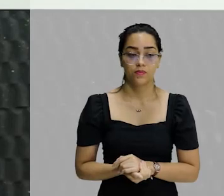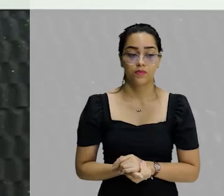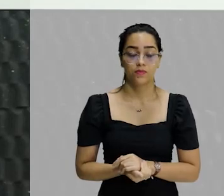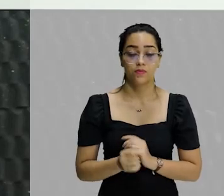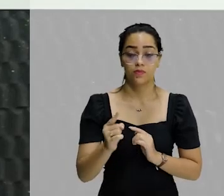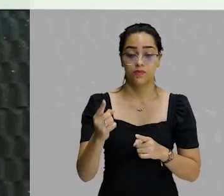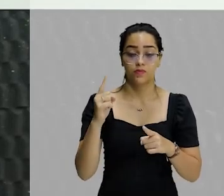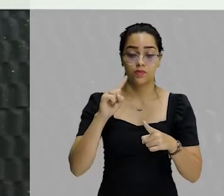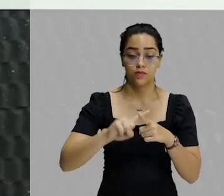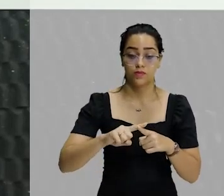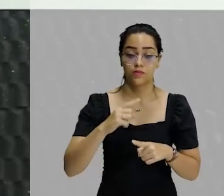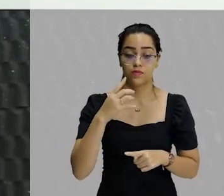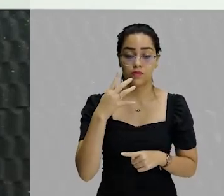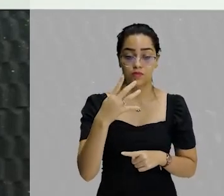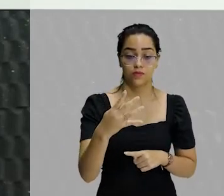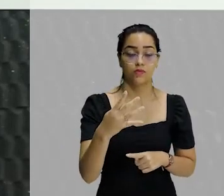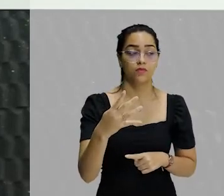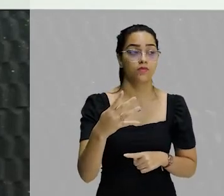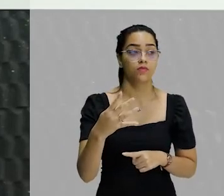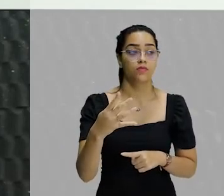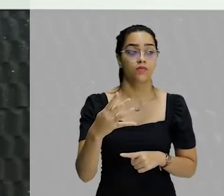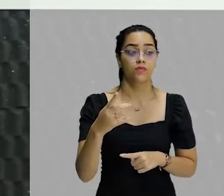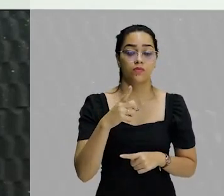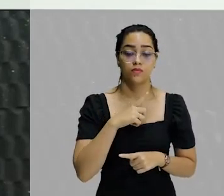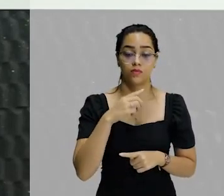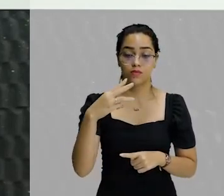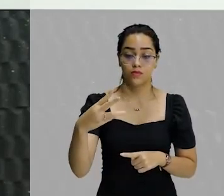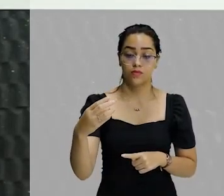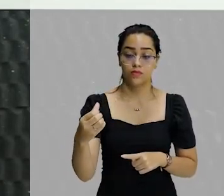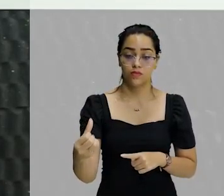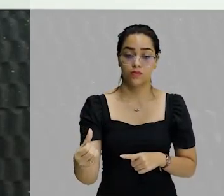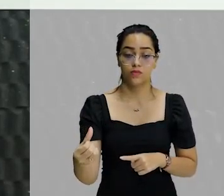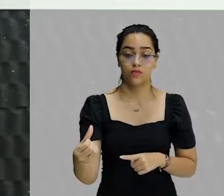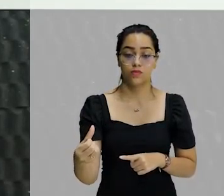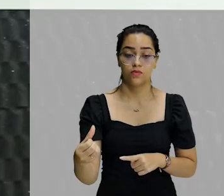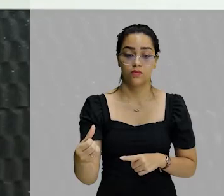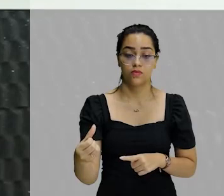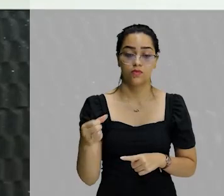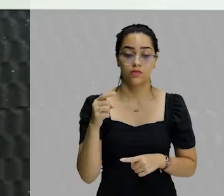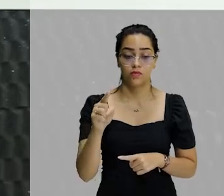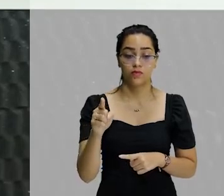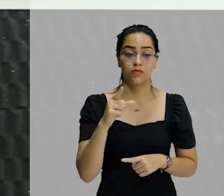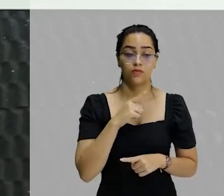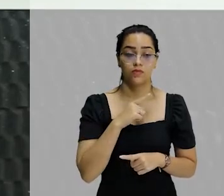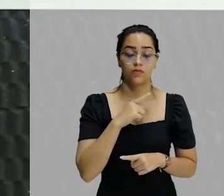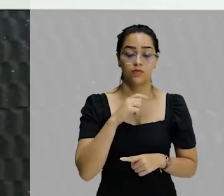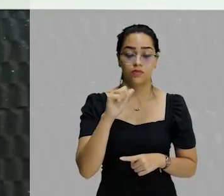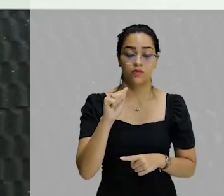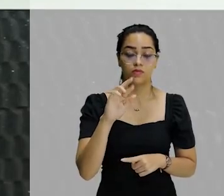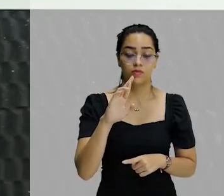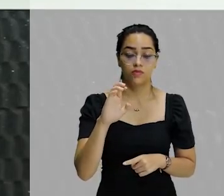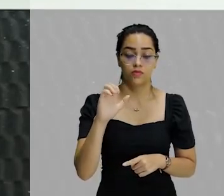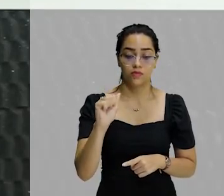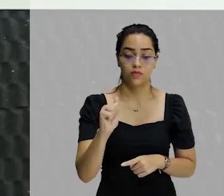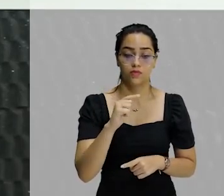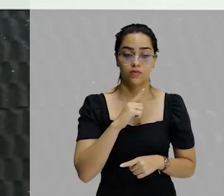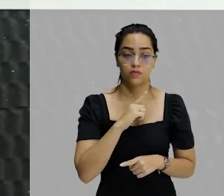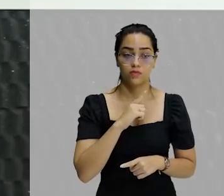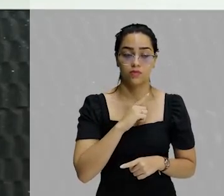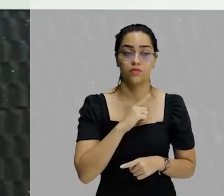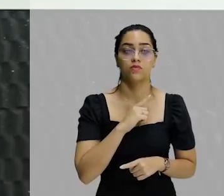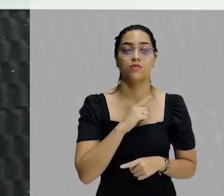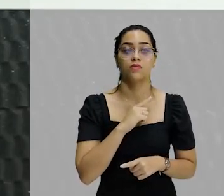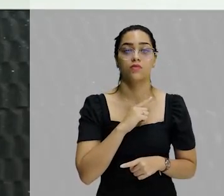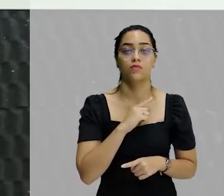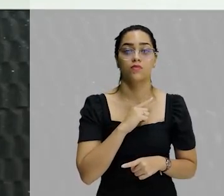você multiplicar esse 4 aqui pelo 36, né? Então, você vai ter que a área da